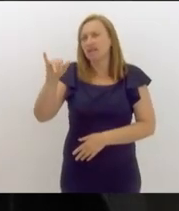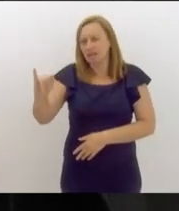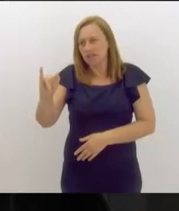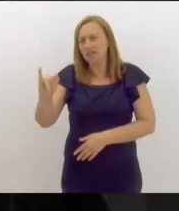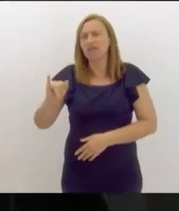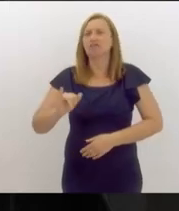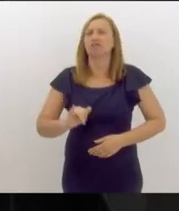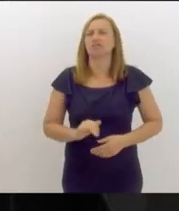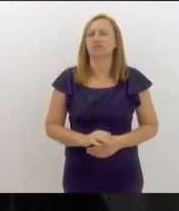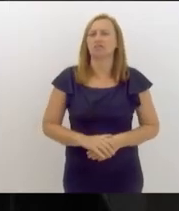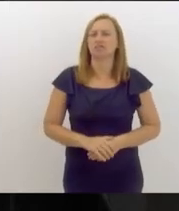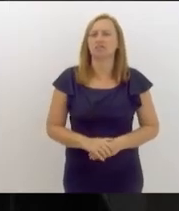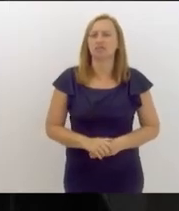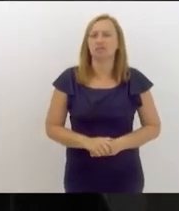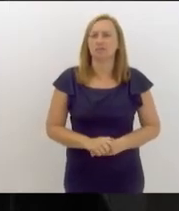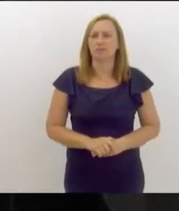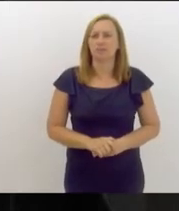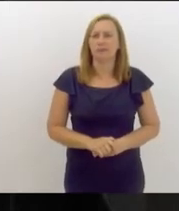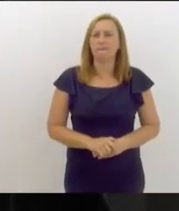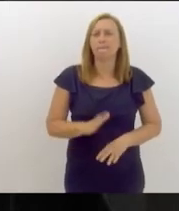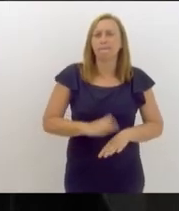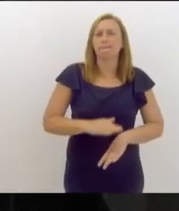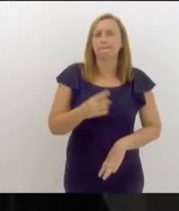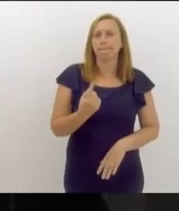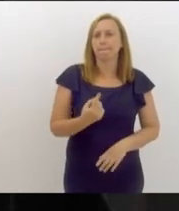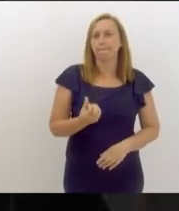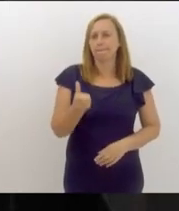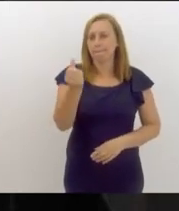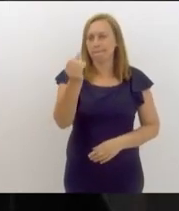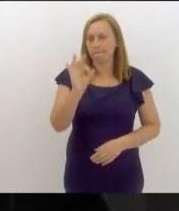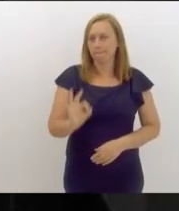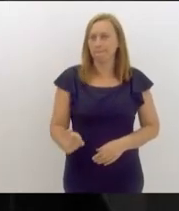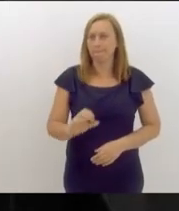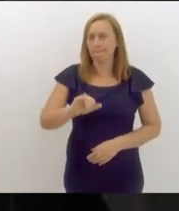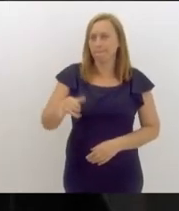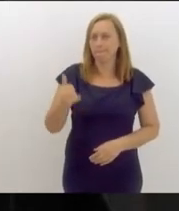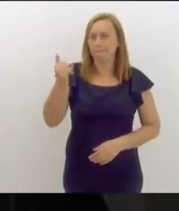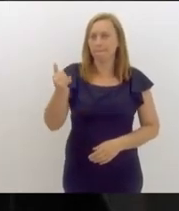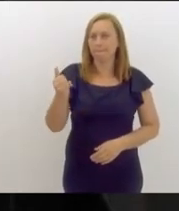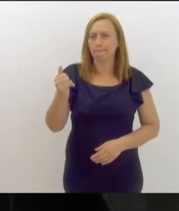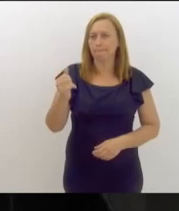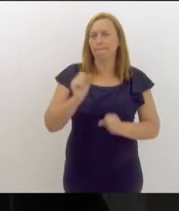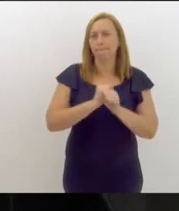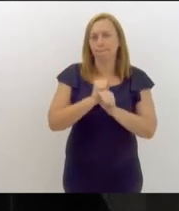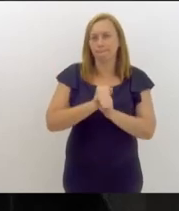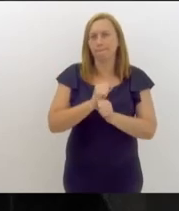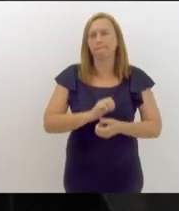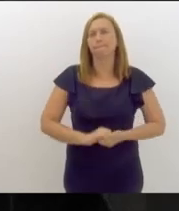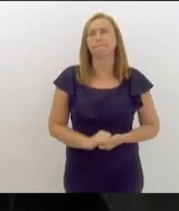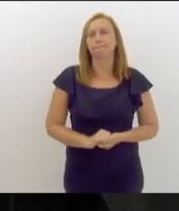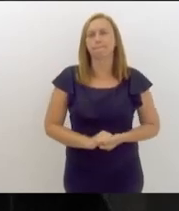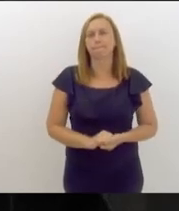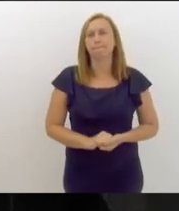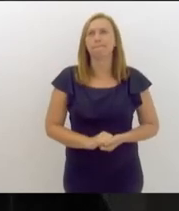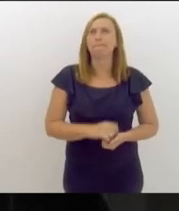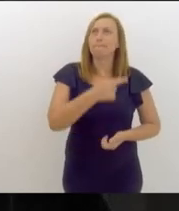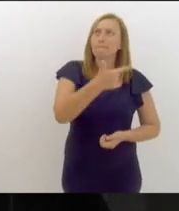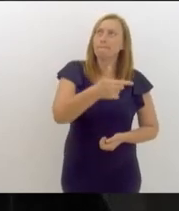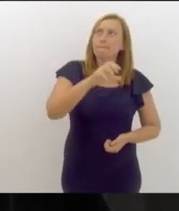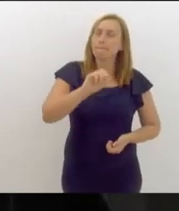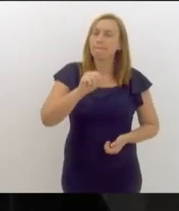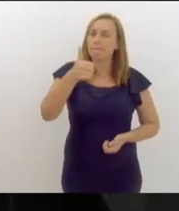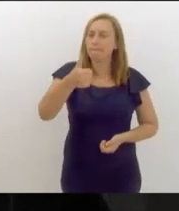cambial mas 6% de Juro ao ano e de 2013